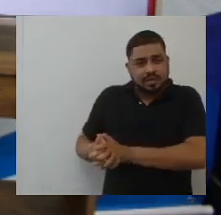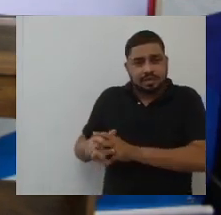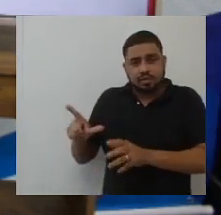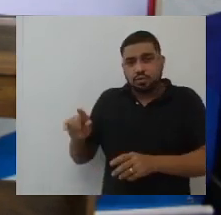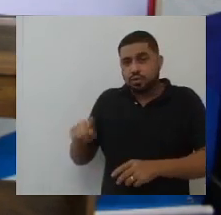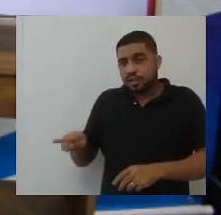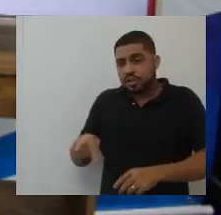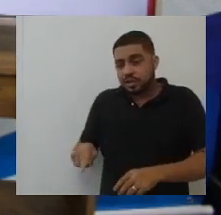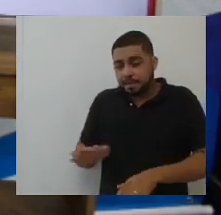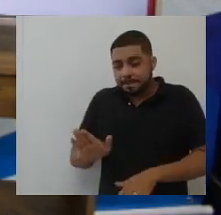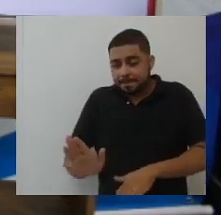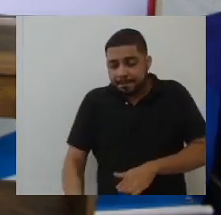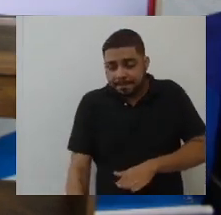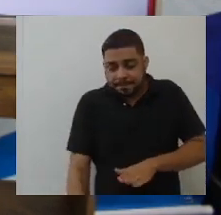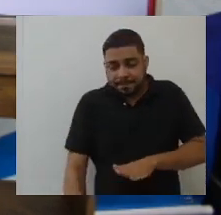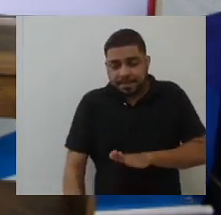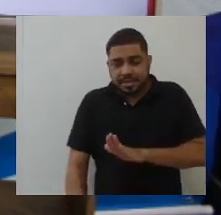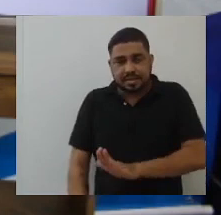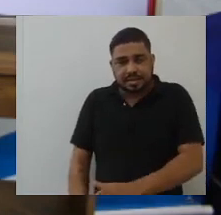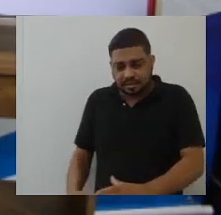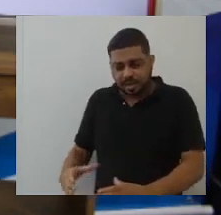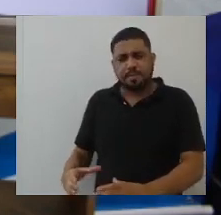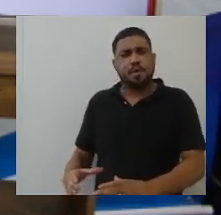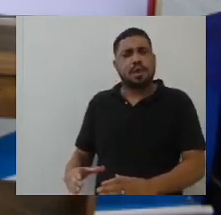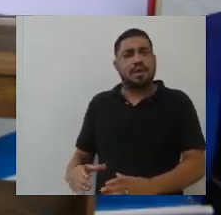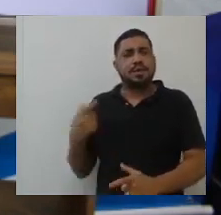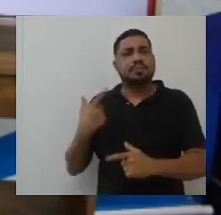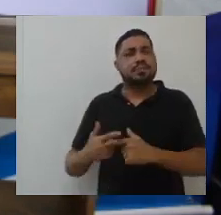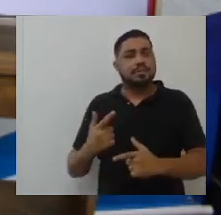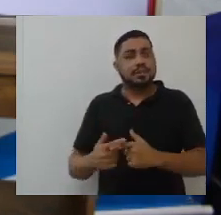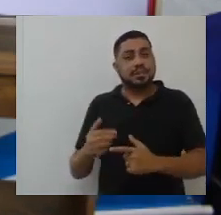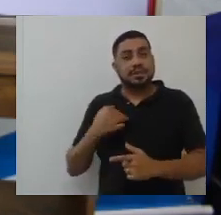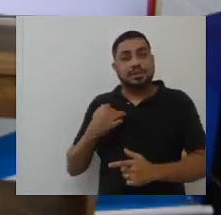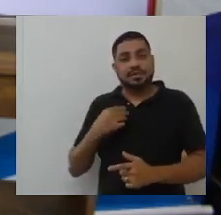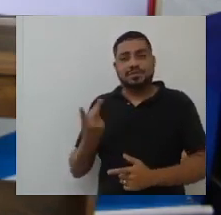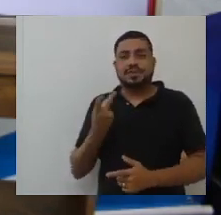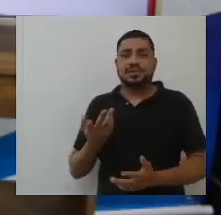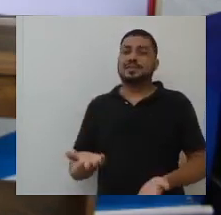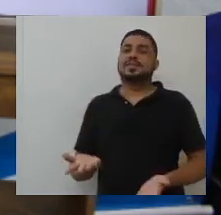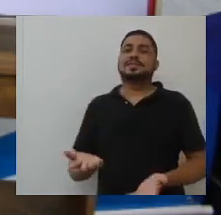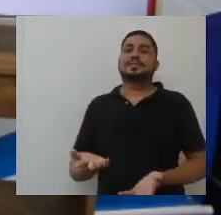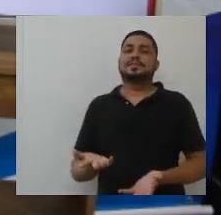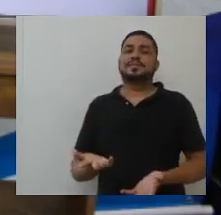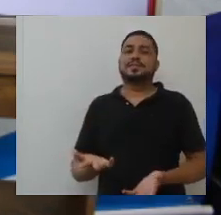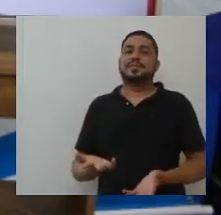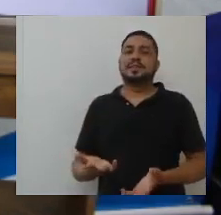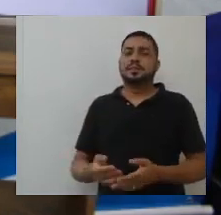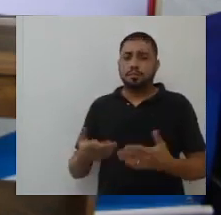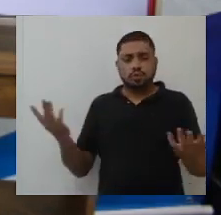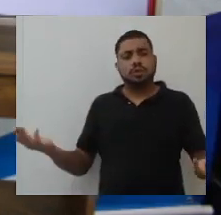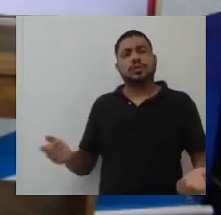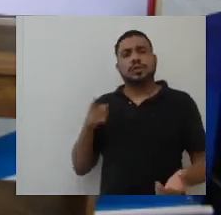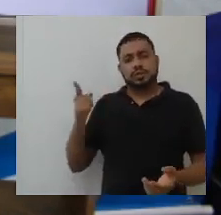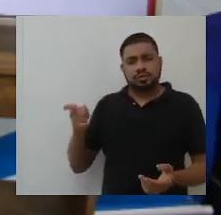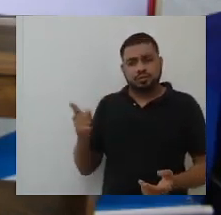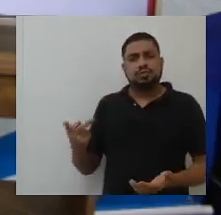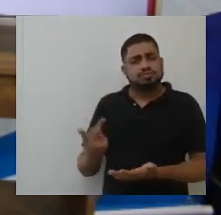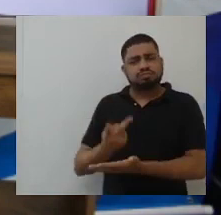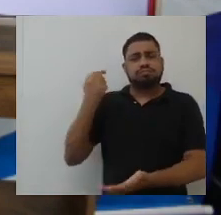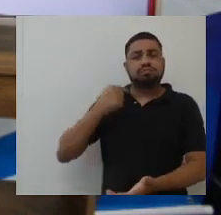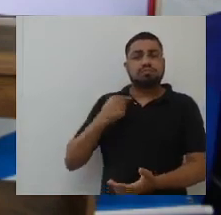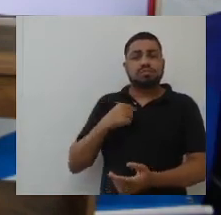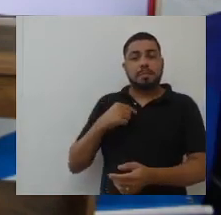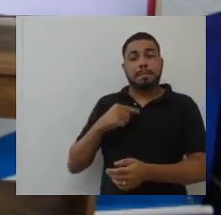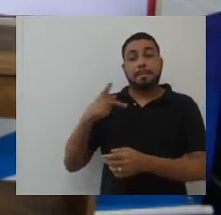pisando numa bola. Por quê? Porque foi o que eu acabei de falar, né? Poxa, Luiz, tu pisastes na bola comigo.